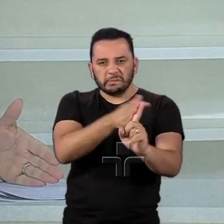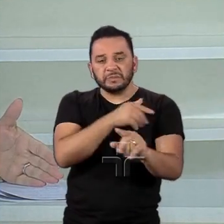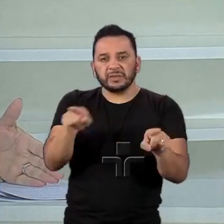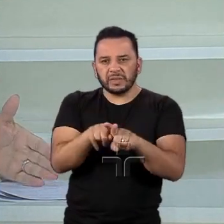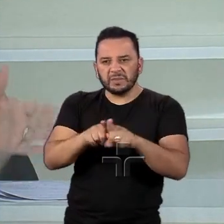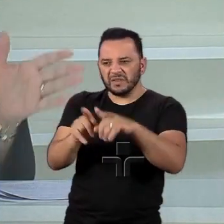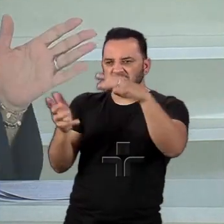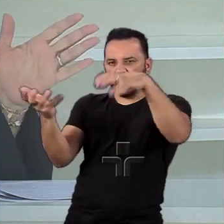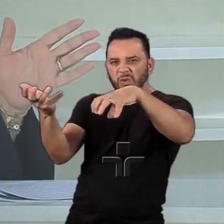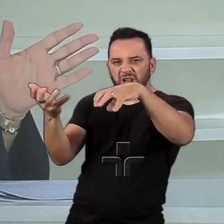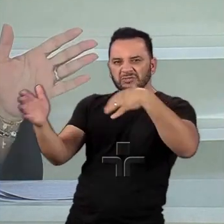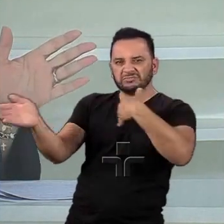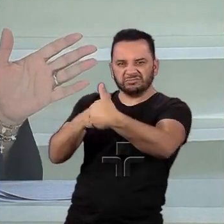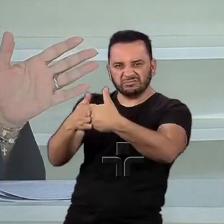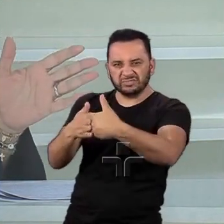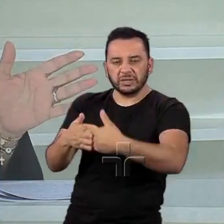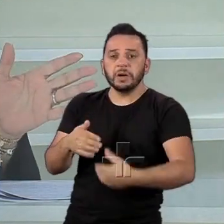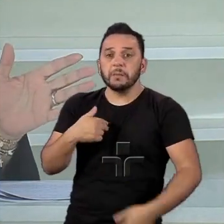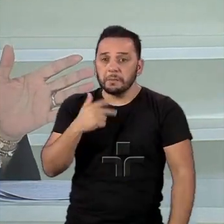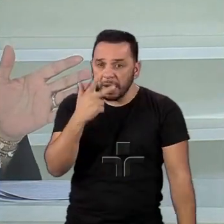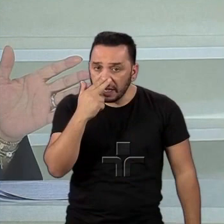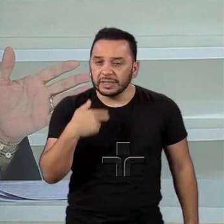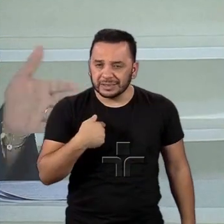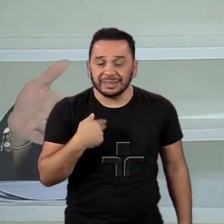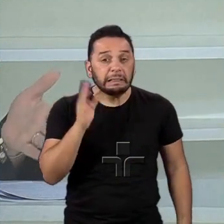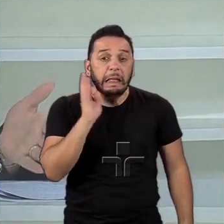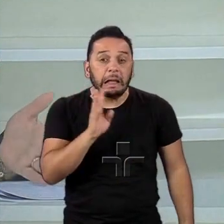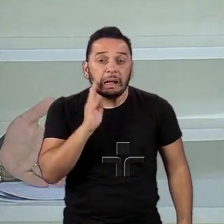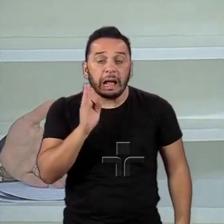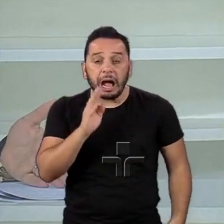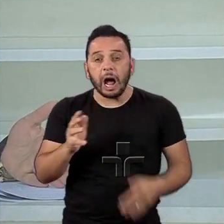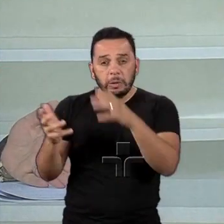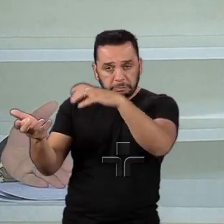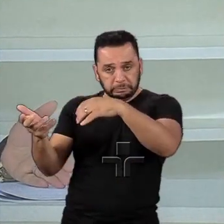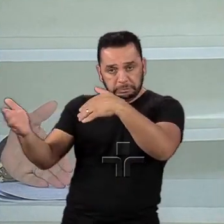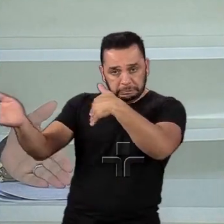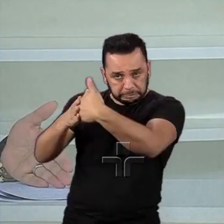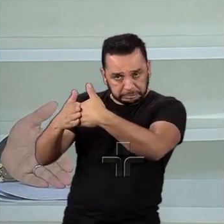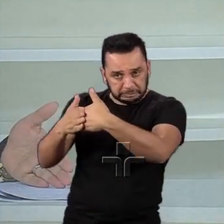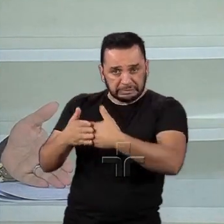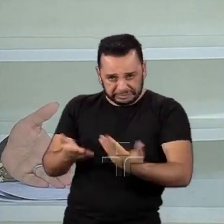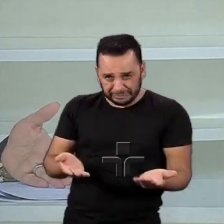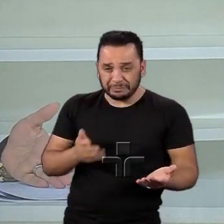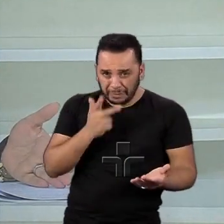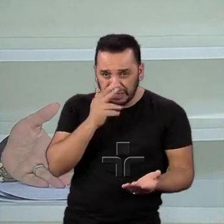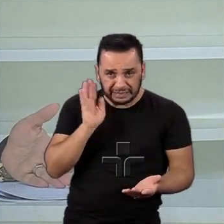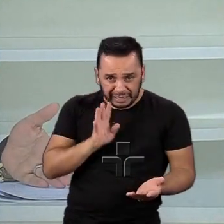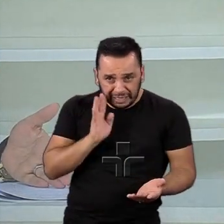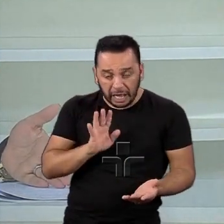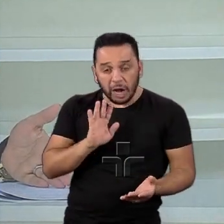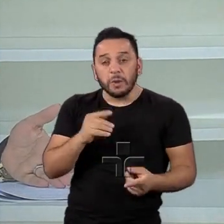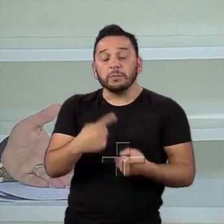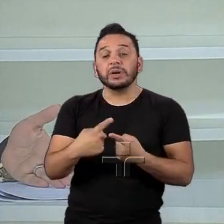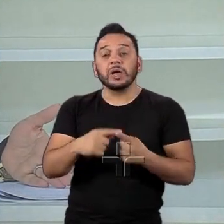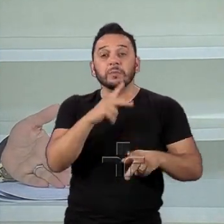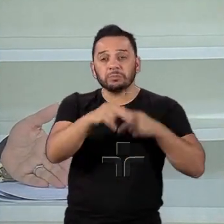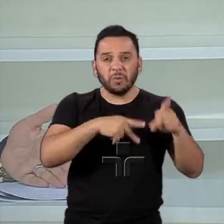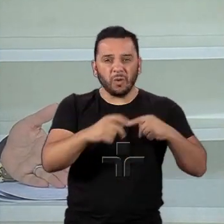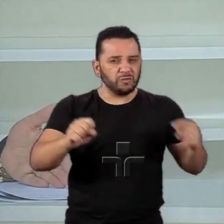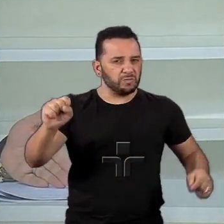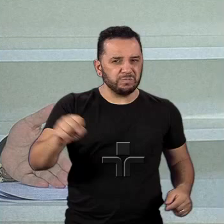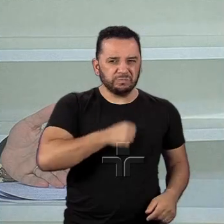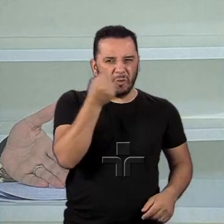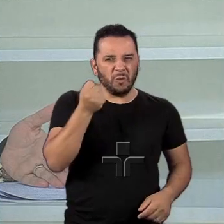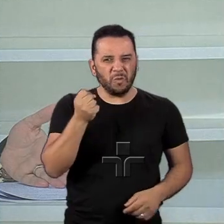Congresso Nacional. Pode parecer muito bonito fechar o Congresso Nacional num momento em que a população está muito contrariada com a política